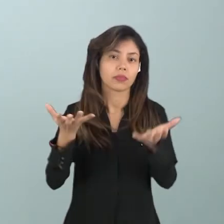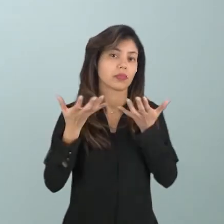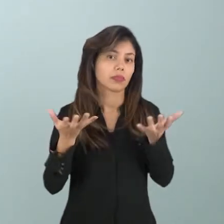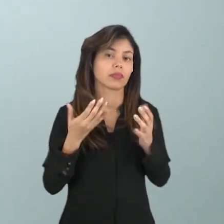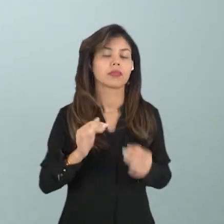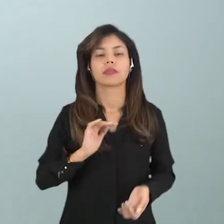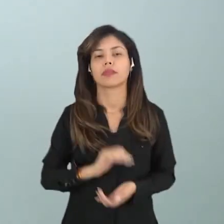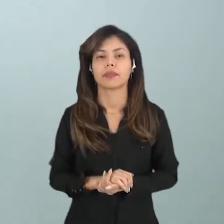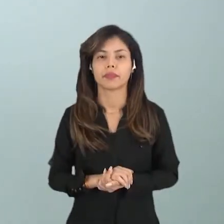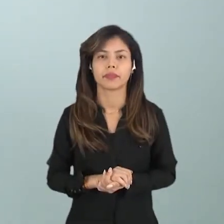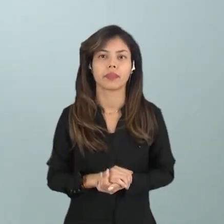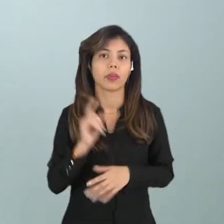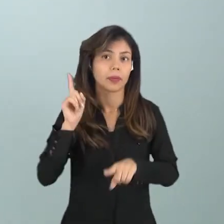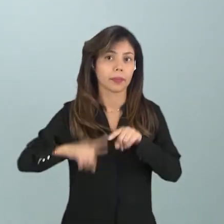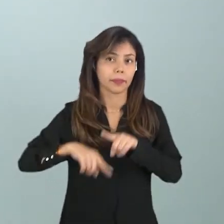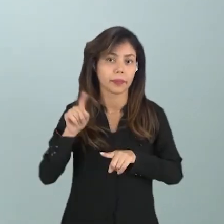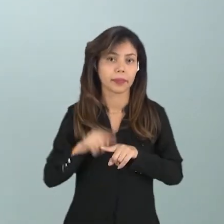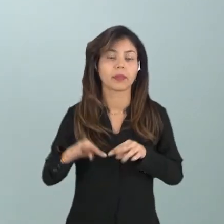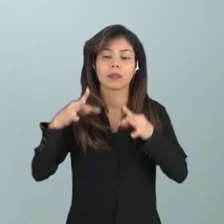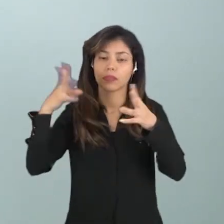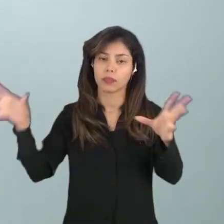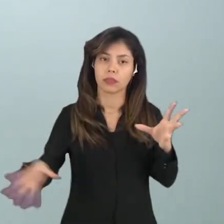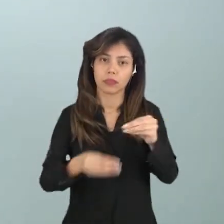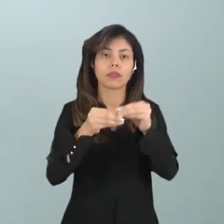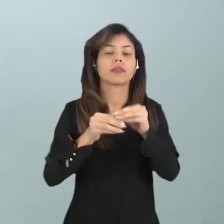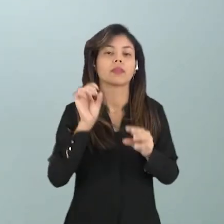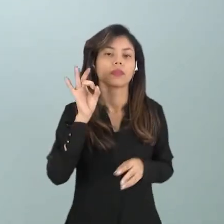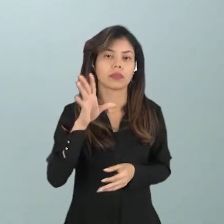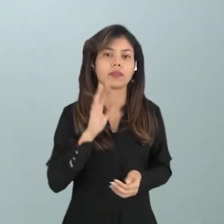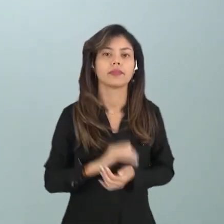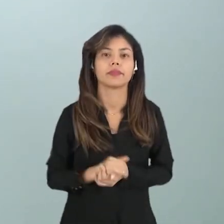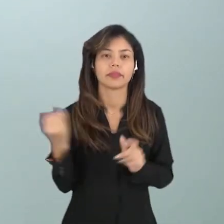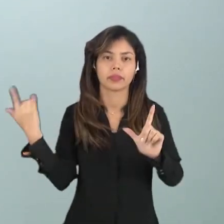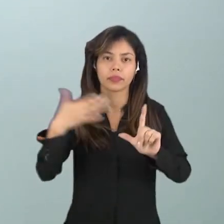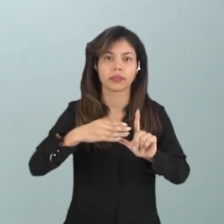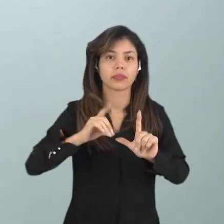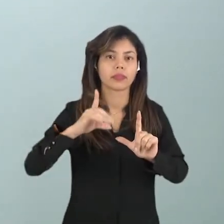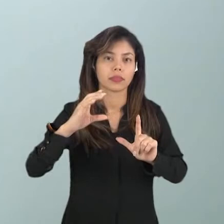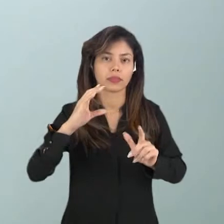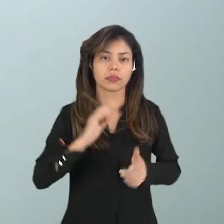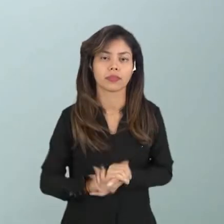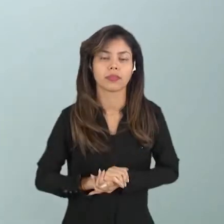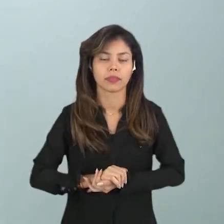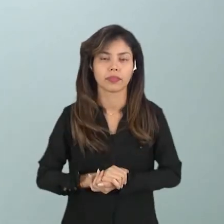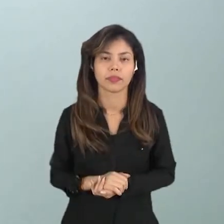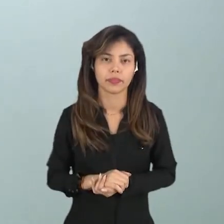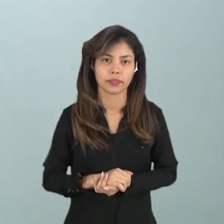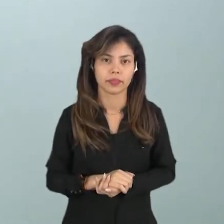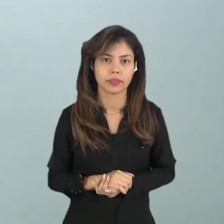ter acesso ao material complementar, é só entrar na plataforma